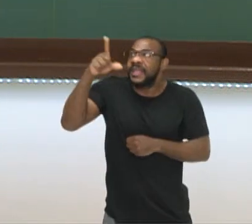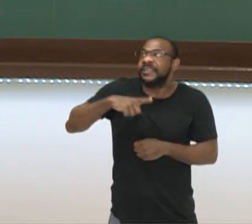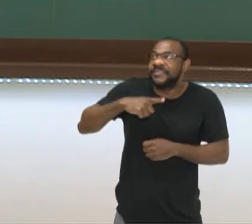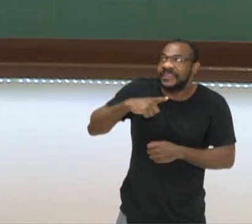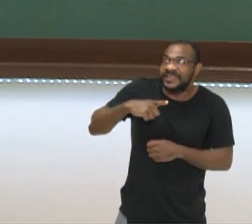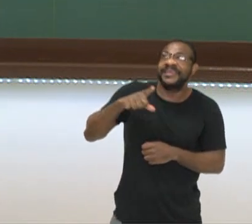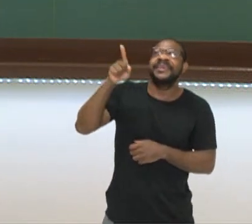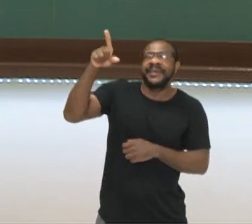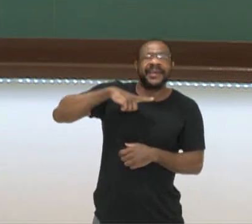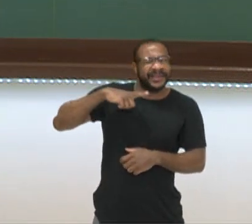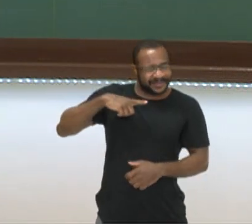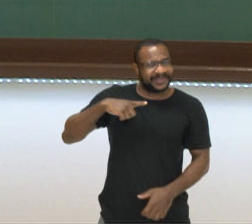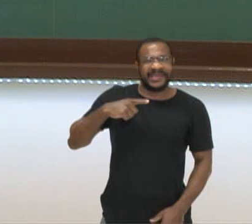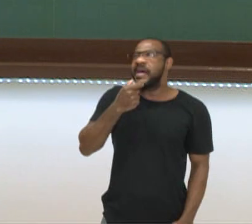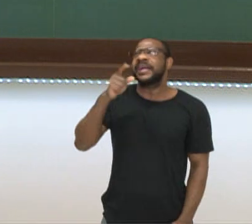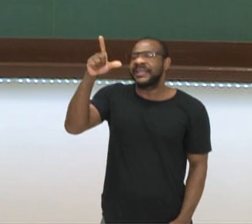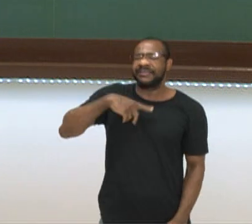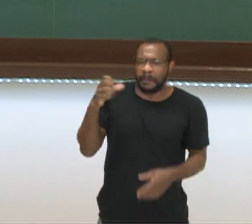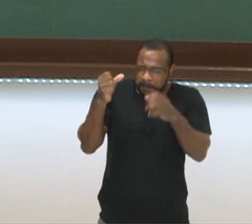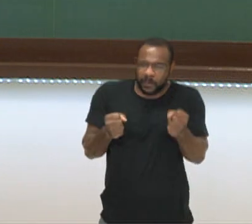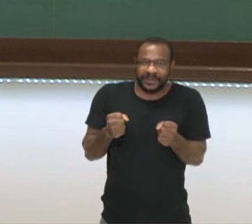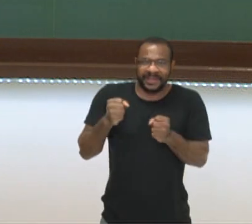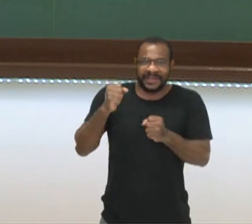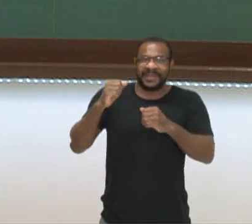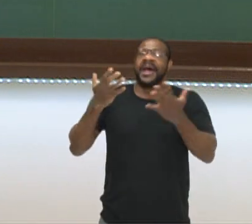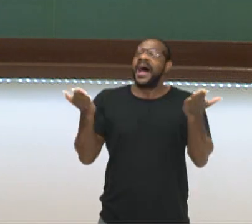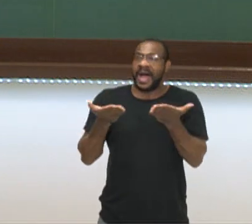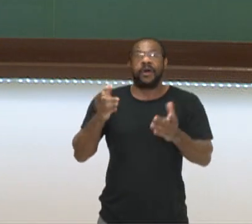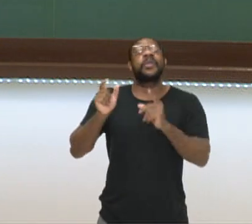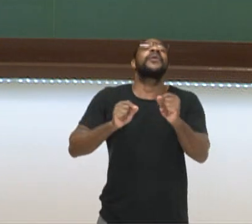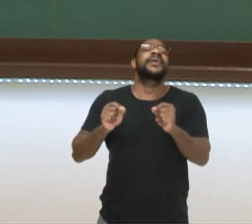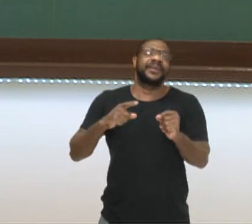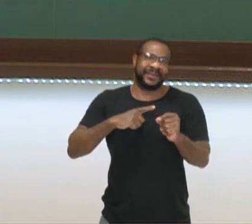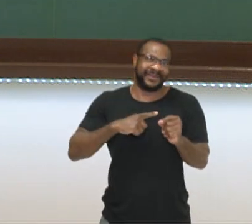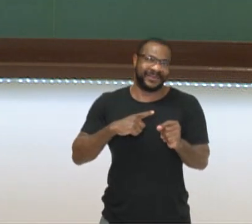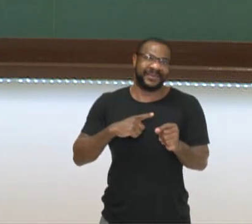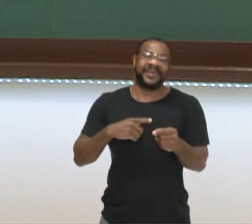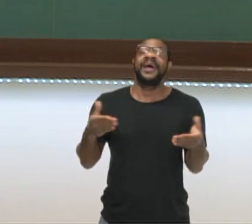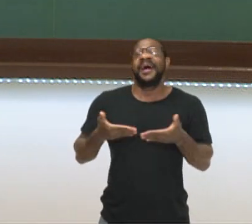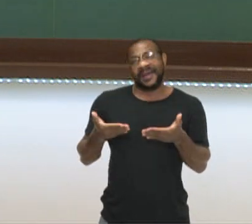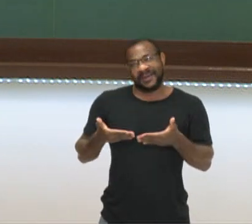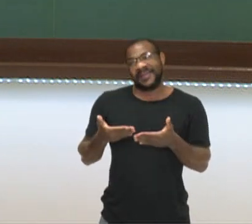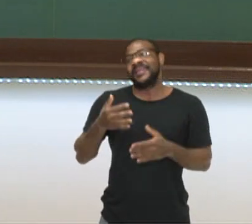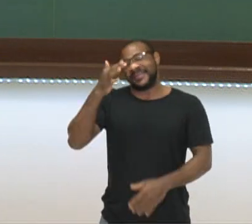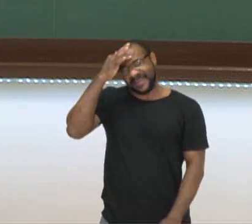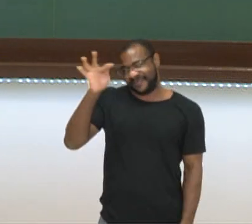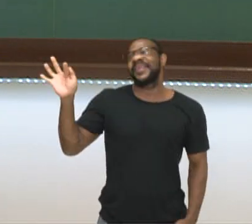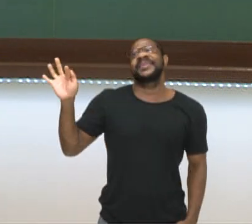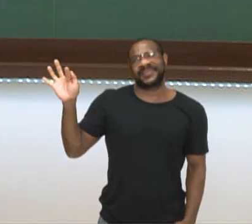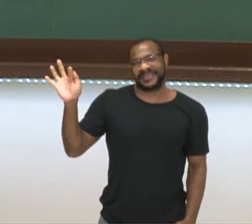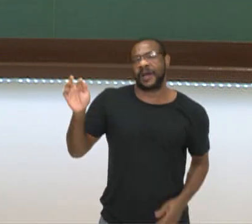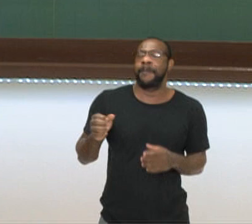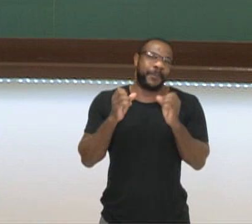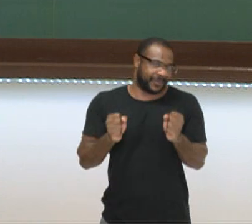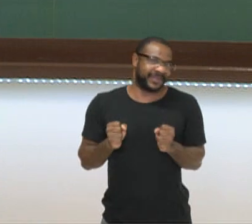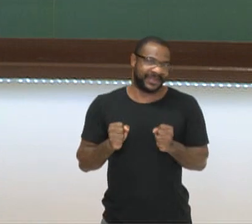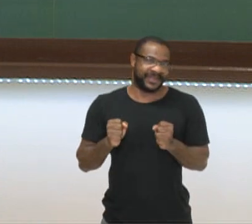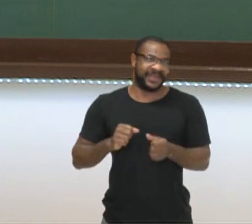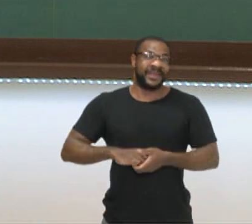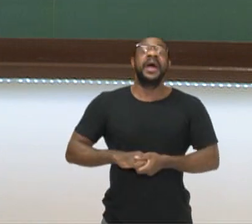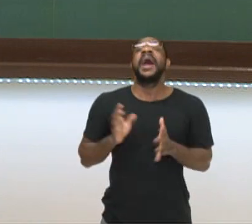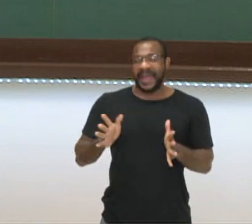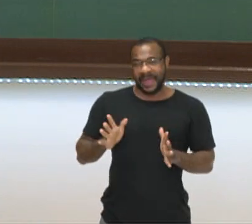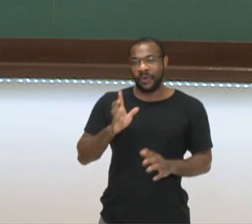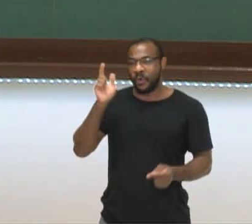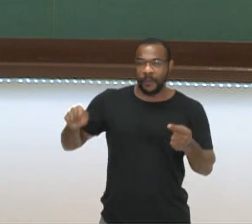estava nas mãos da Inglaterra, agora estaria nas mãos dos franceses. Esse era o grande